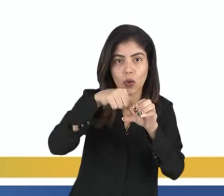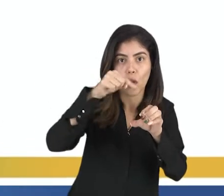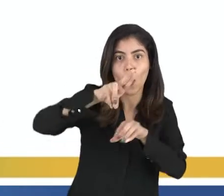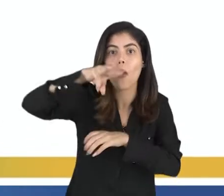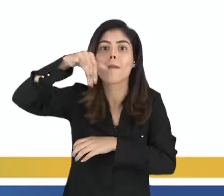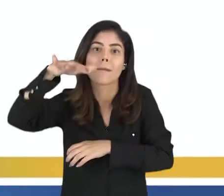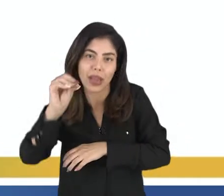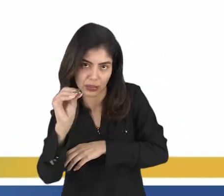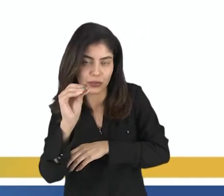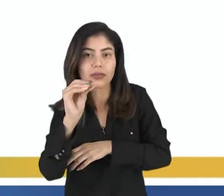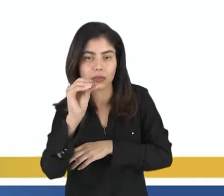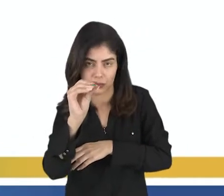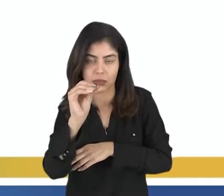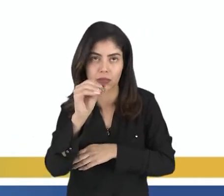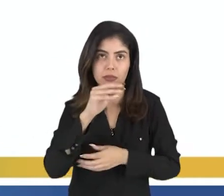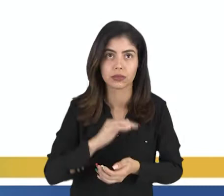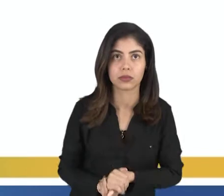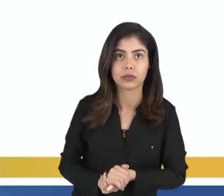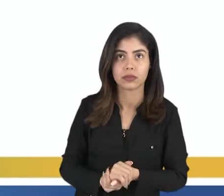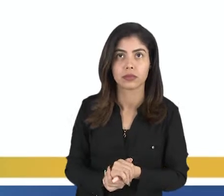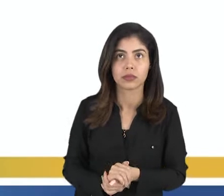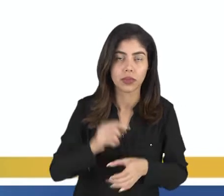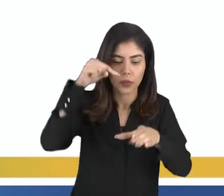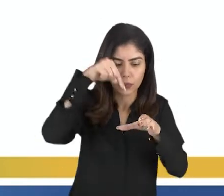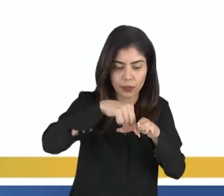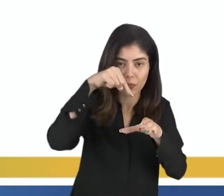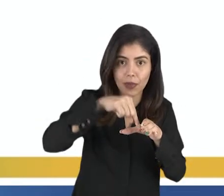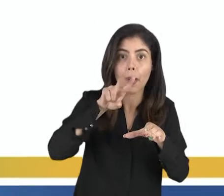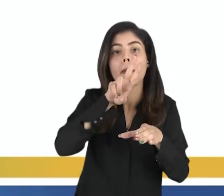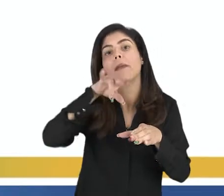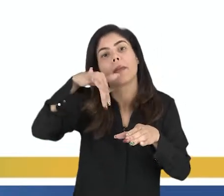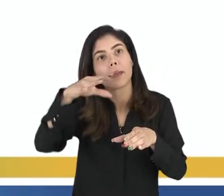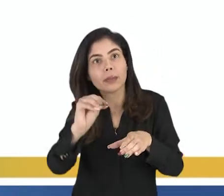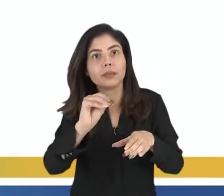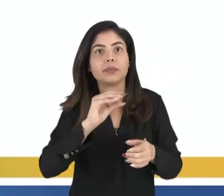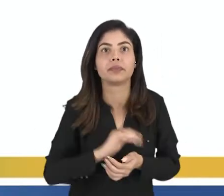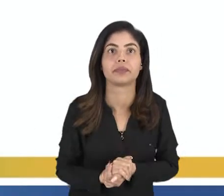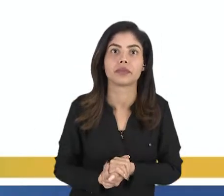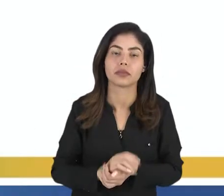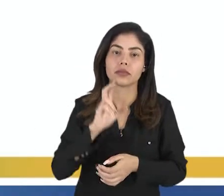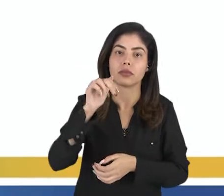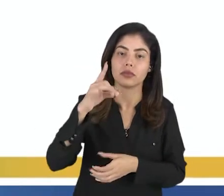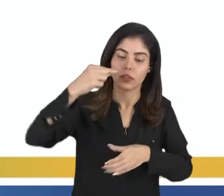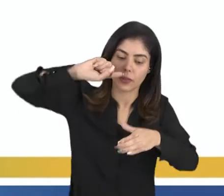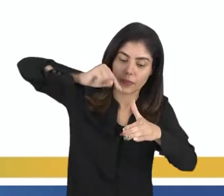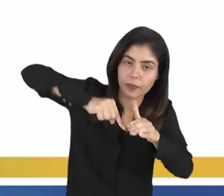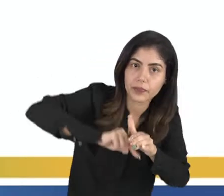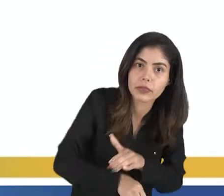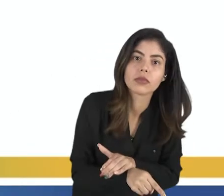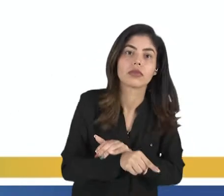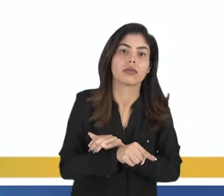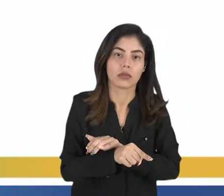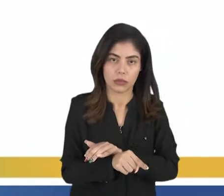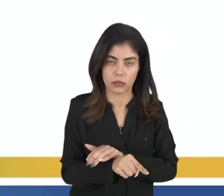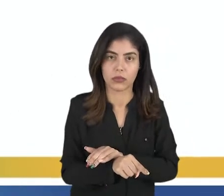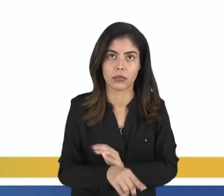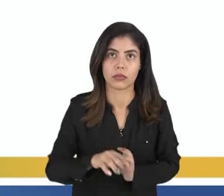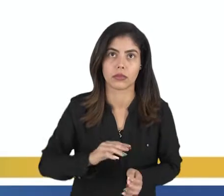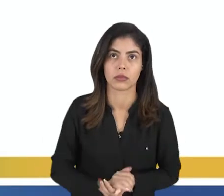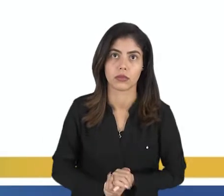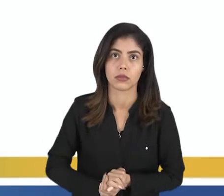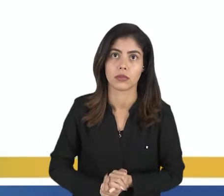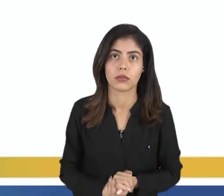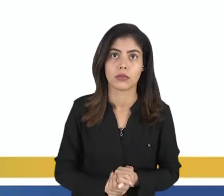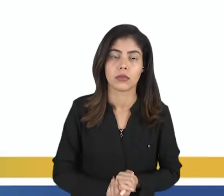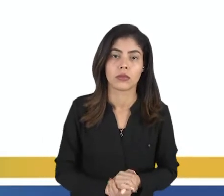que fica entre o pericárdio e o endocárdio, então ele é uma camada que nós chamamos de mediana, e o endocárdio já é a camada